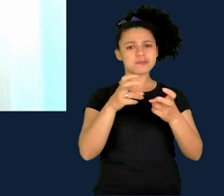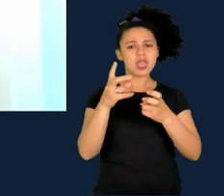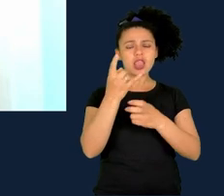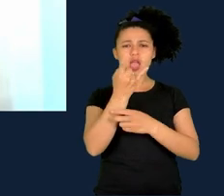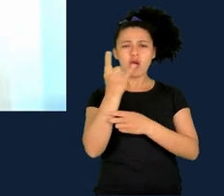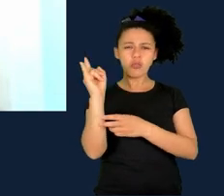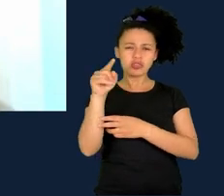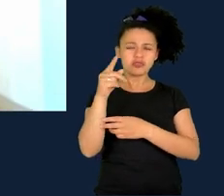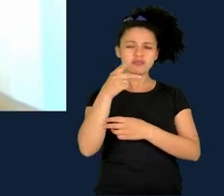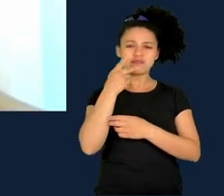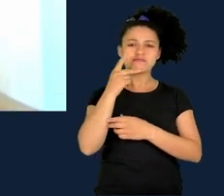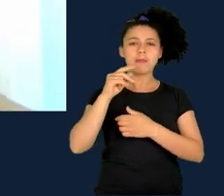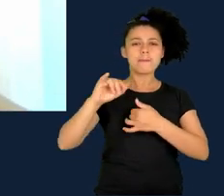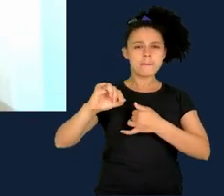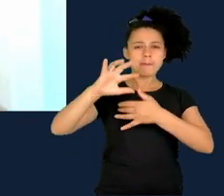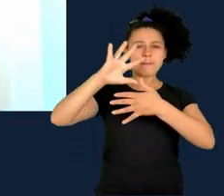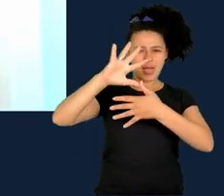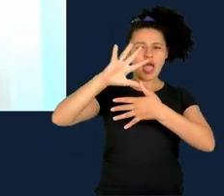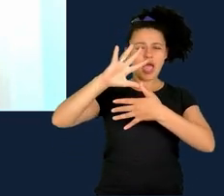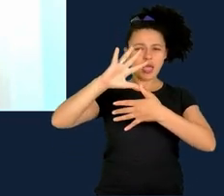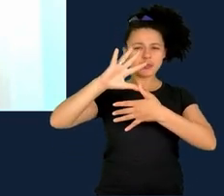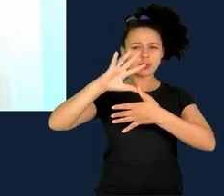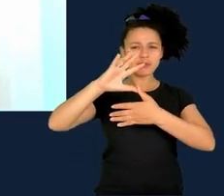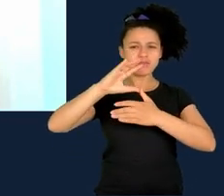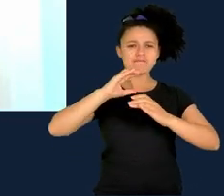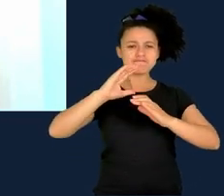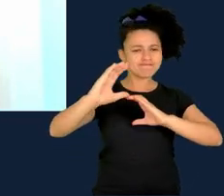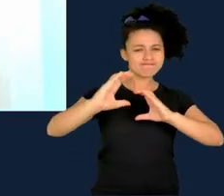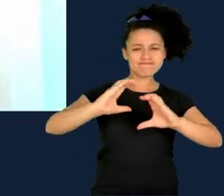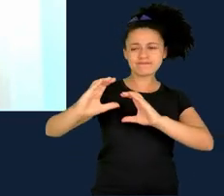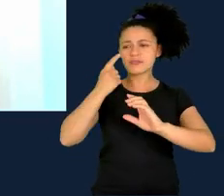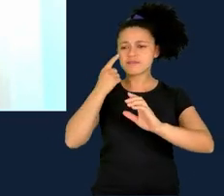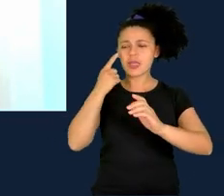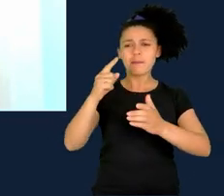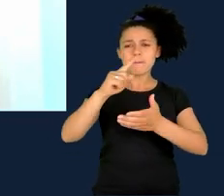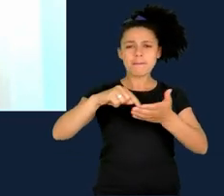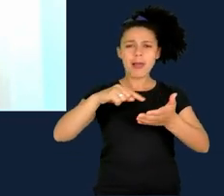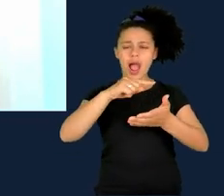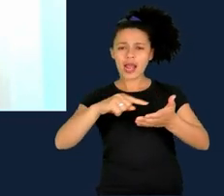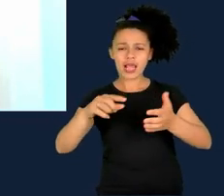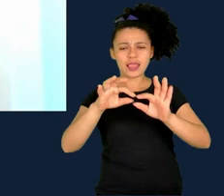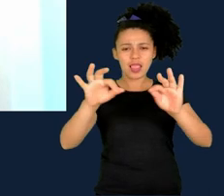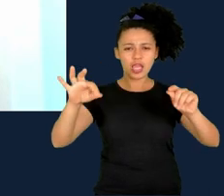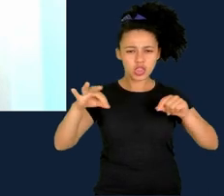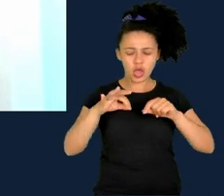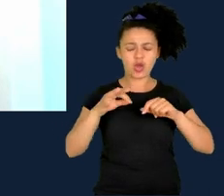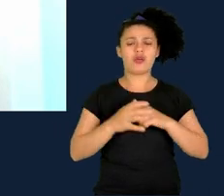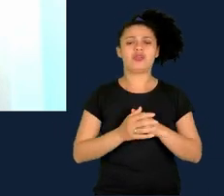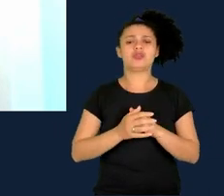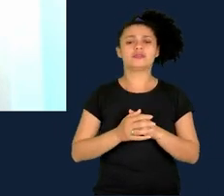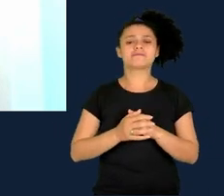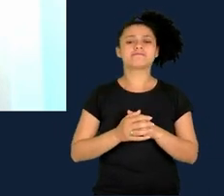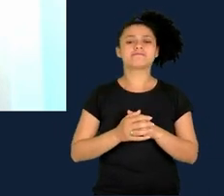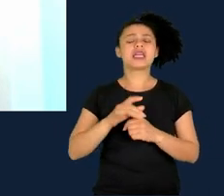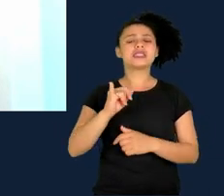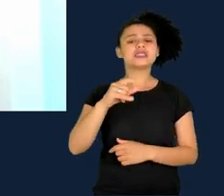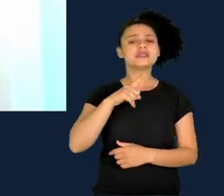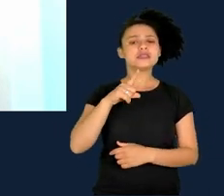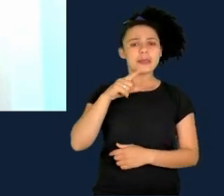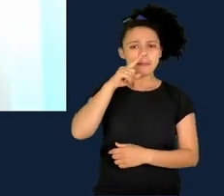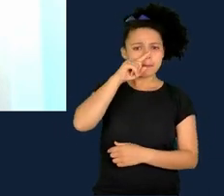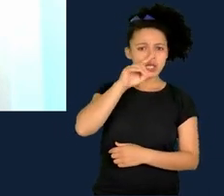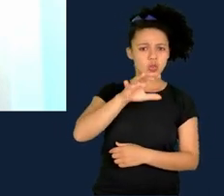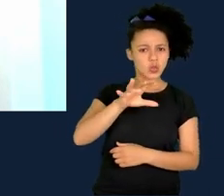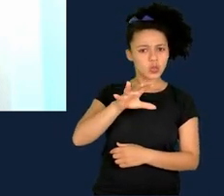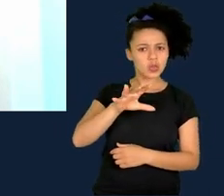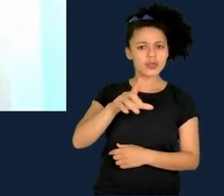necessidade de um mapeamento comunitário, né, de identificar o território com grande granularidade, se existe algum risco nisso. Pode